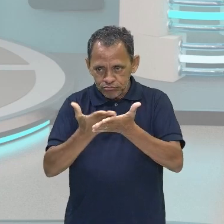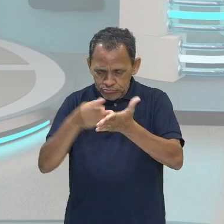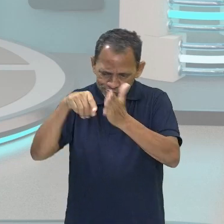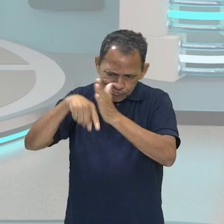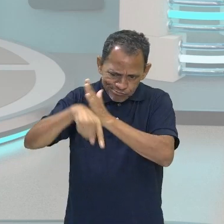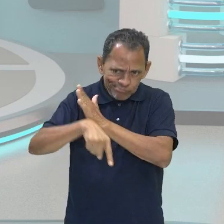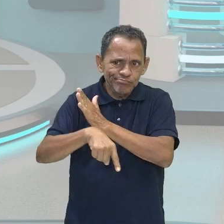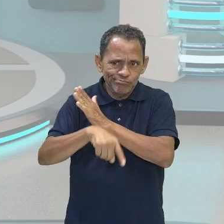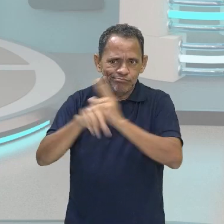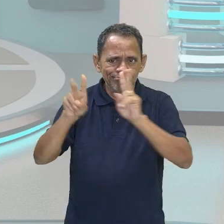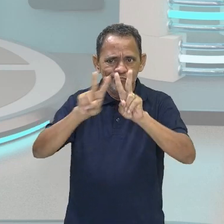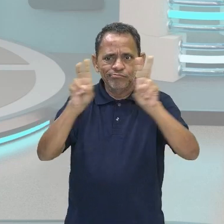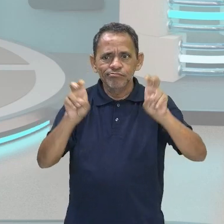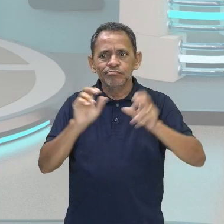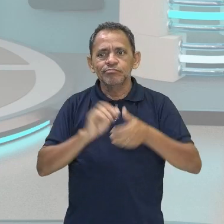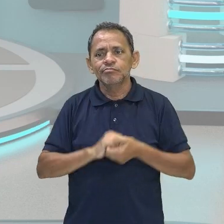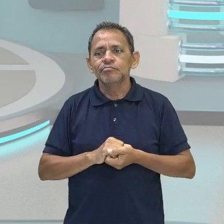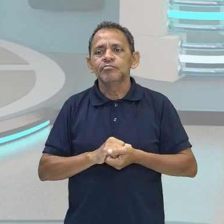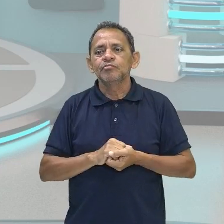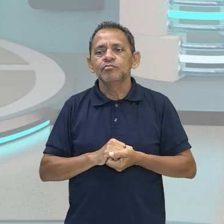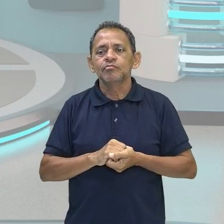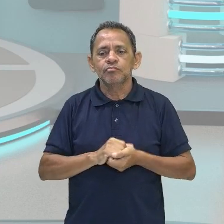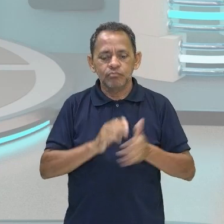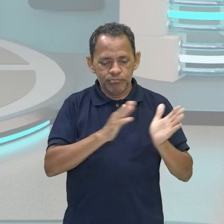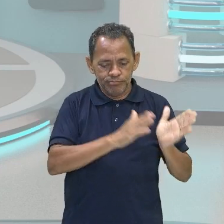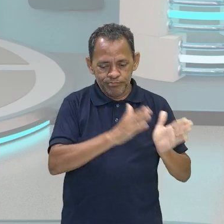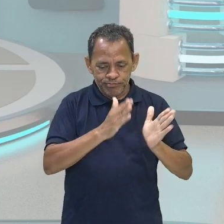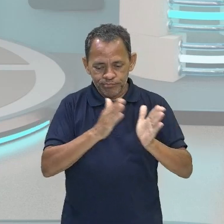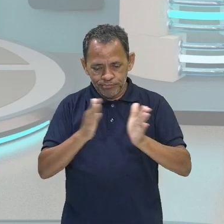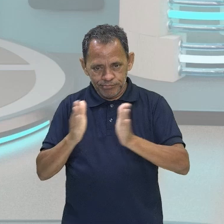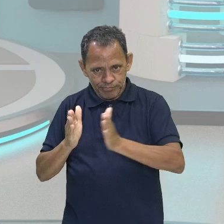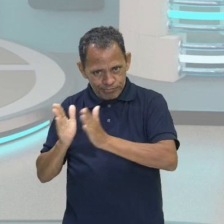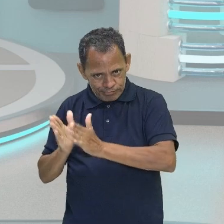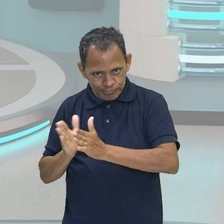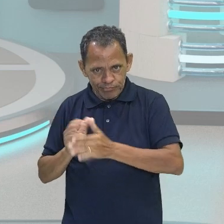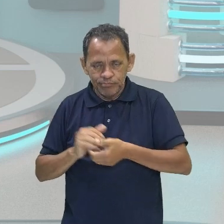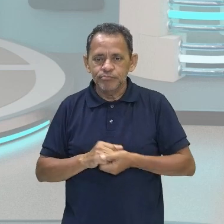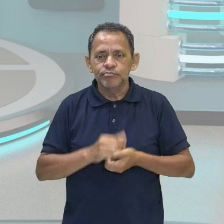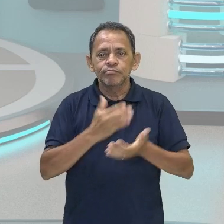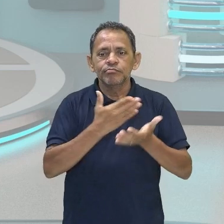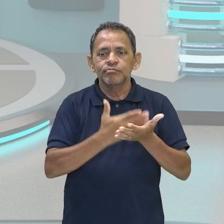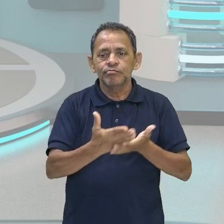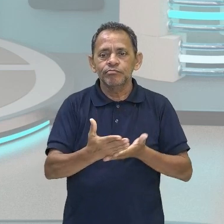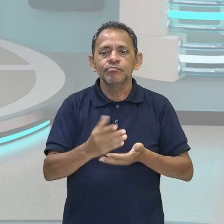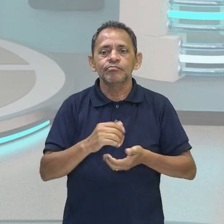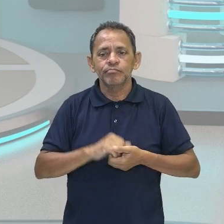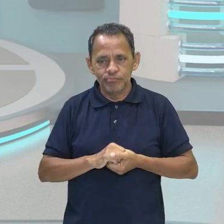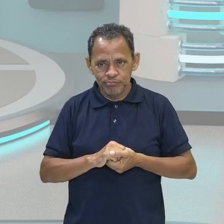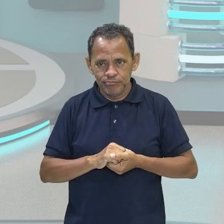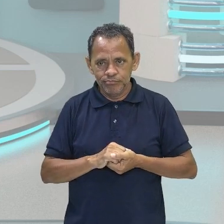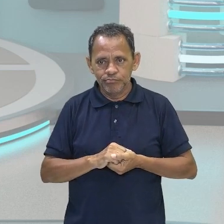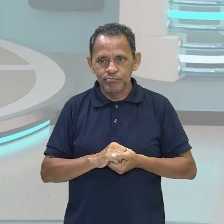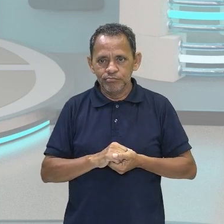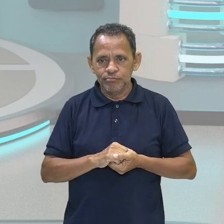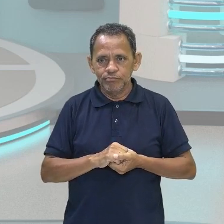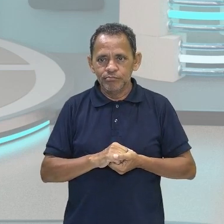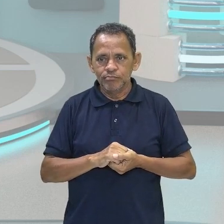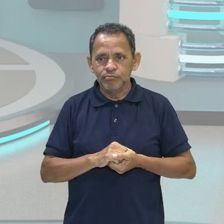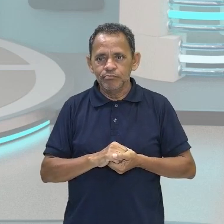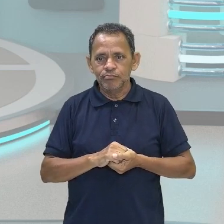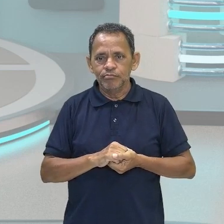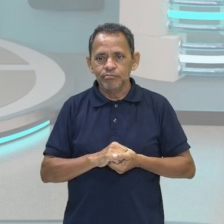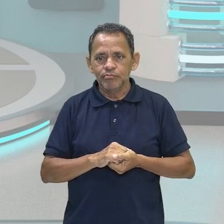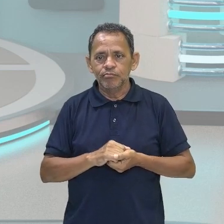profundamente no assunto, vamos passo a passo. E para iniciarmos, eu trago para vocês aqui um